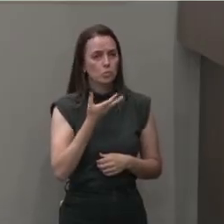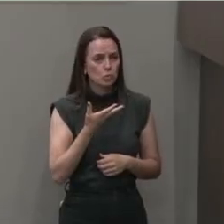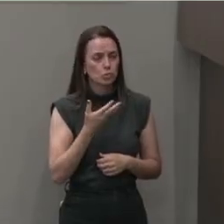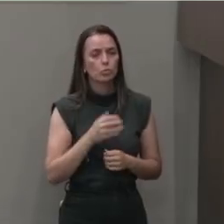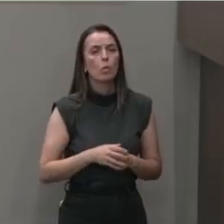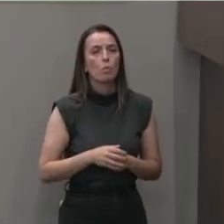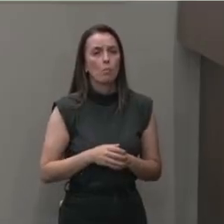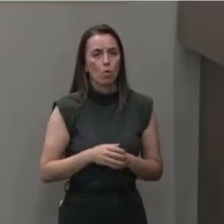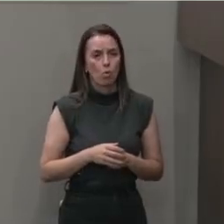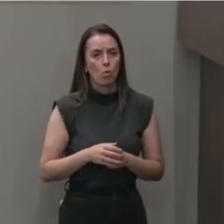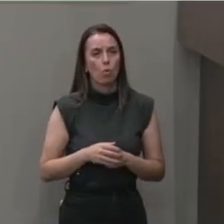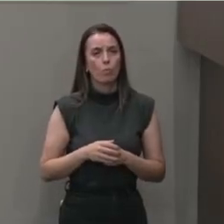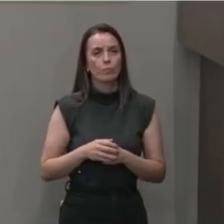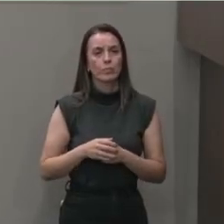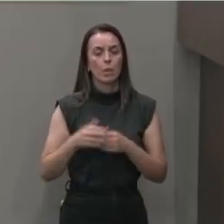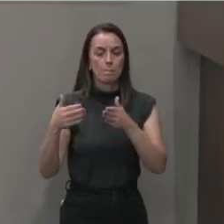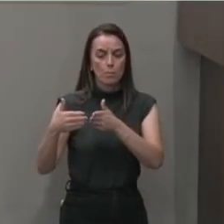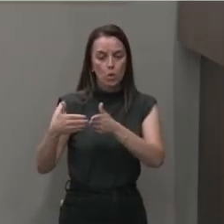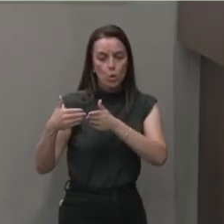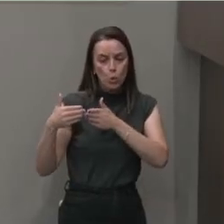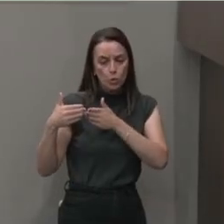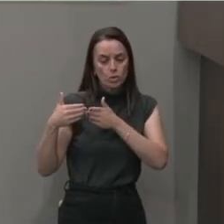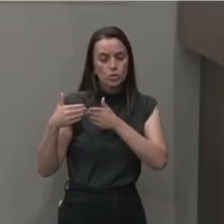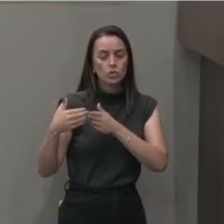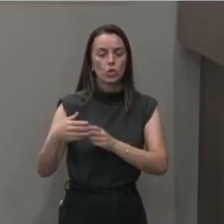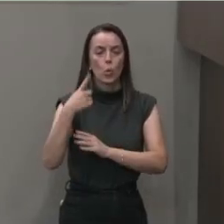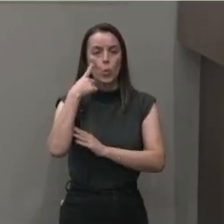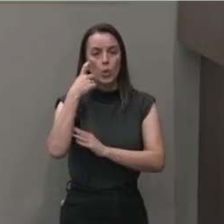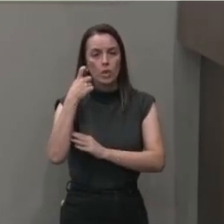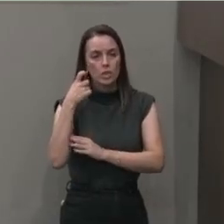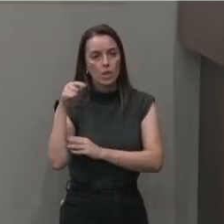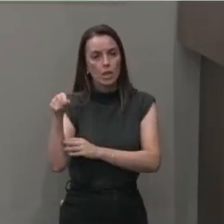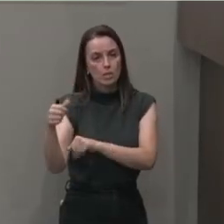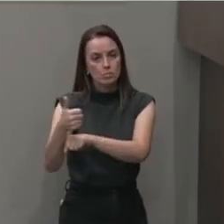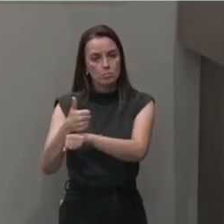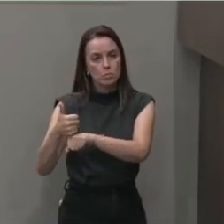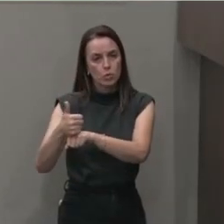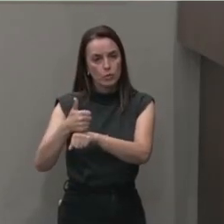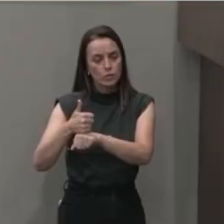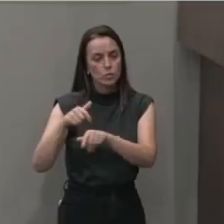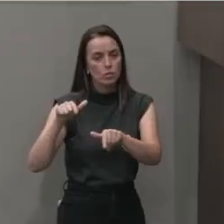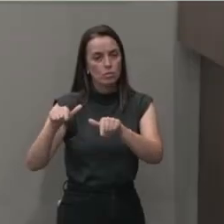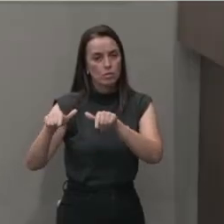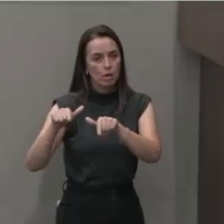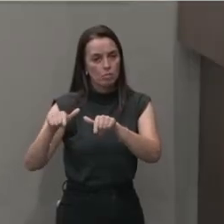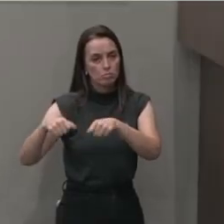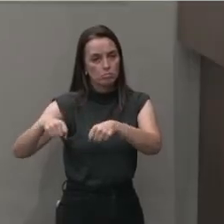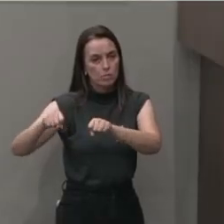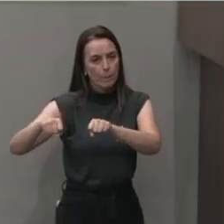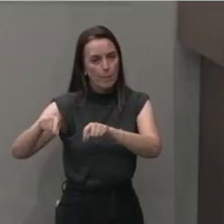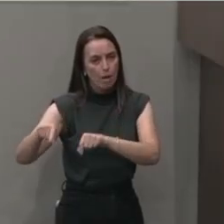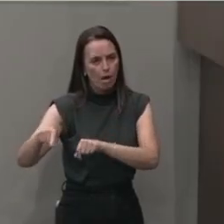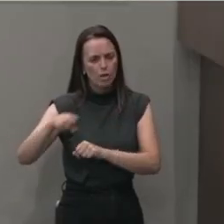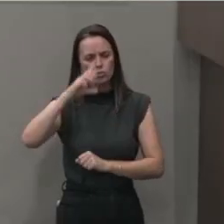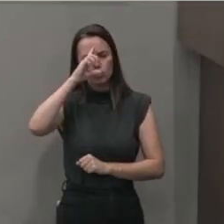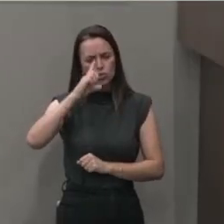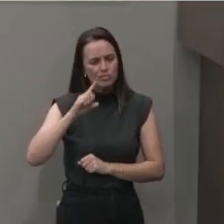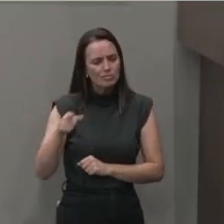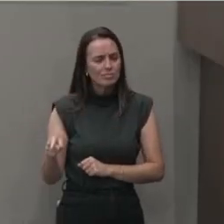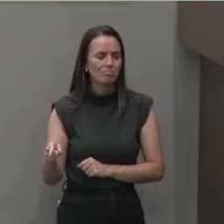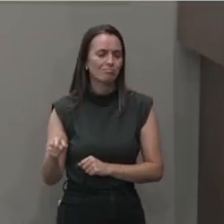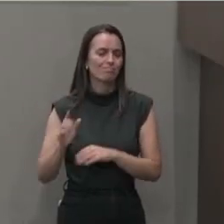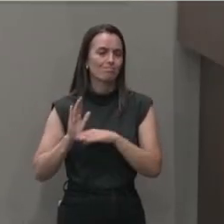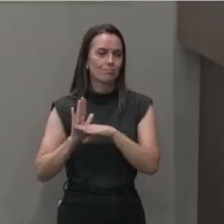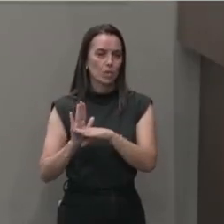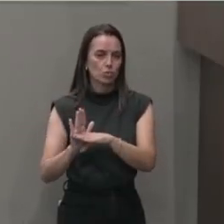interesse tanto do trabalhador, que ganha o seu sustento, seu pão, que com muita dignidade tem ajudado